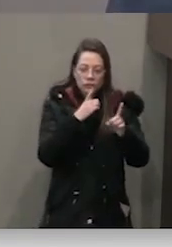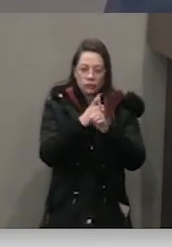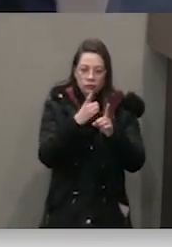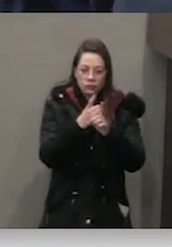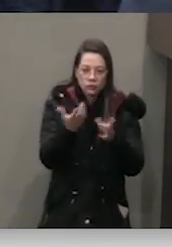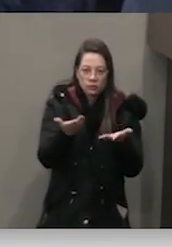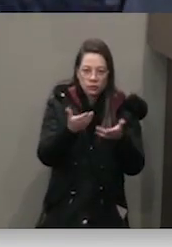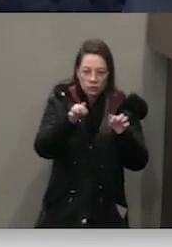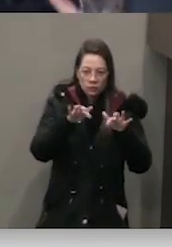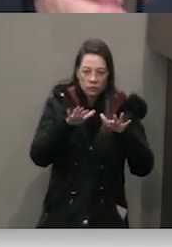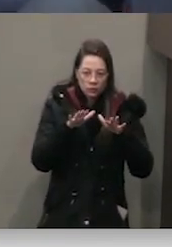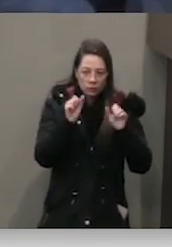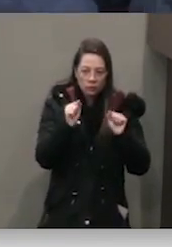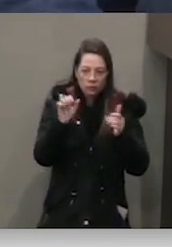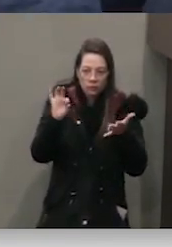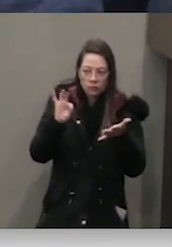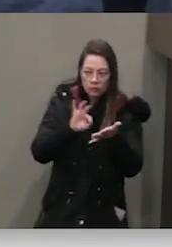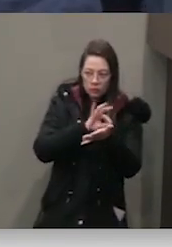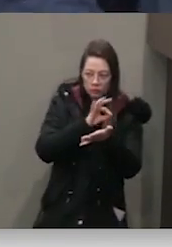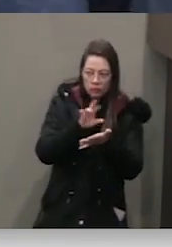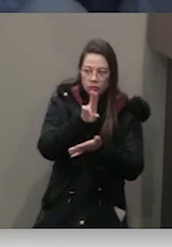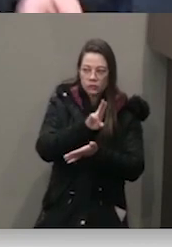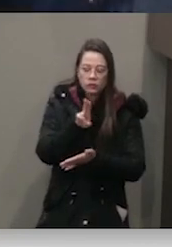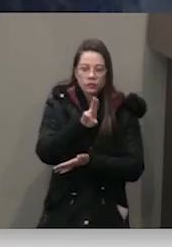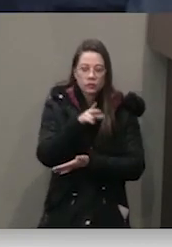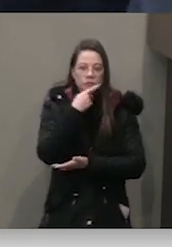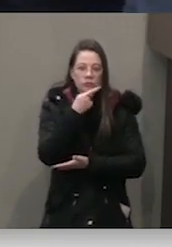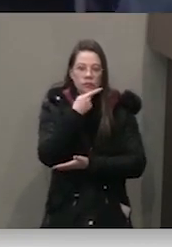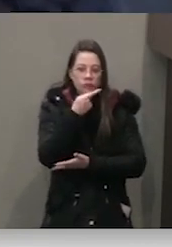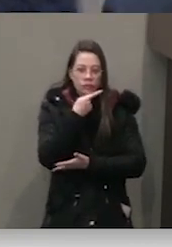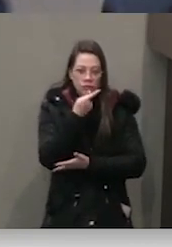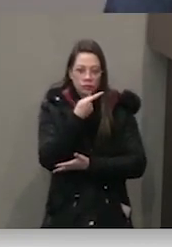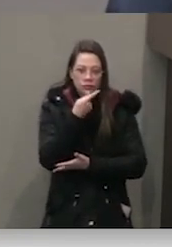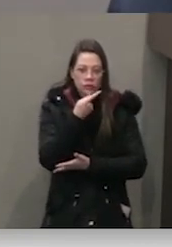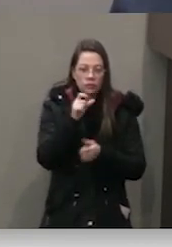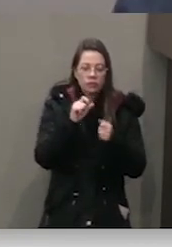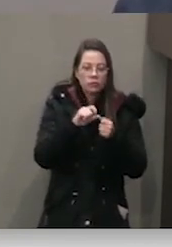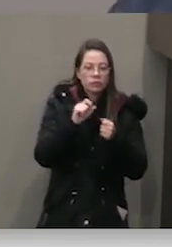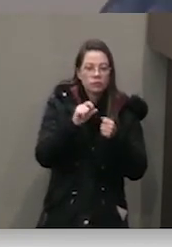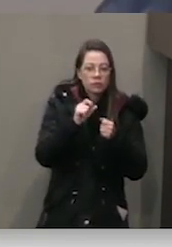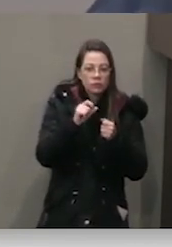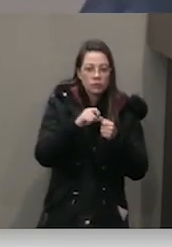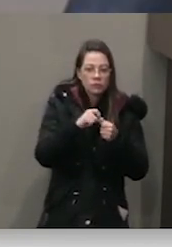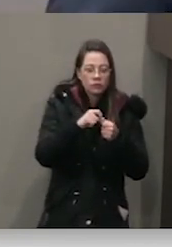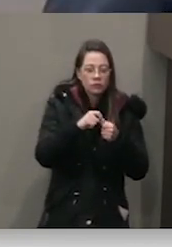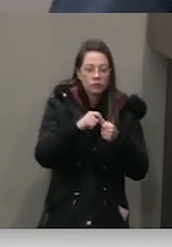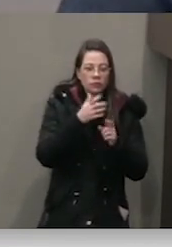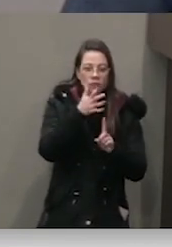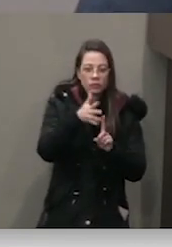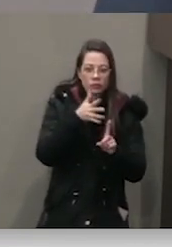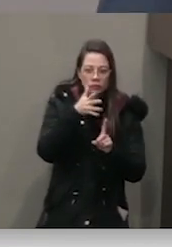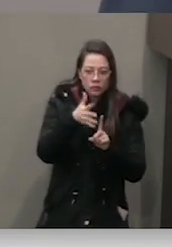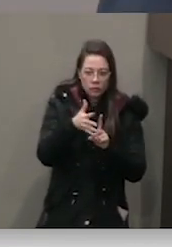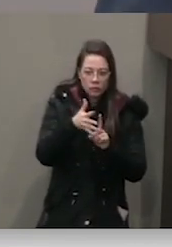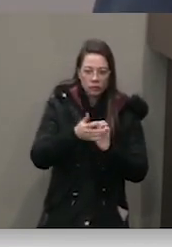plenário poderão se inscrever para usar a palavra para fazer suas considerações.